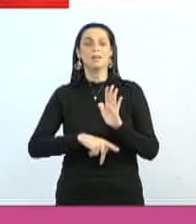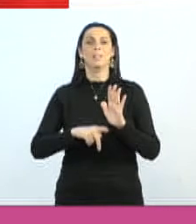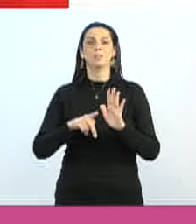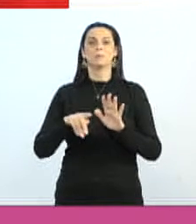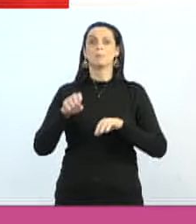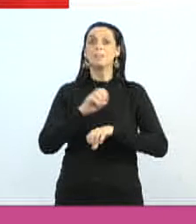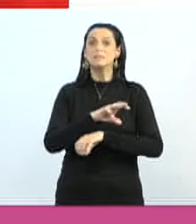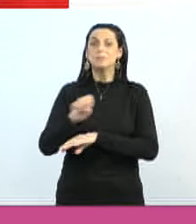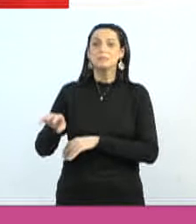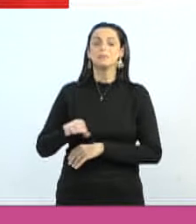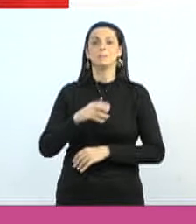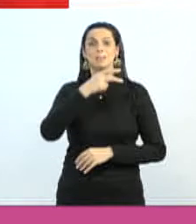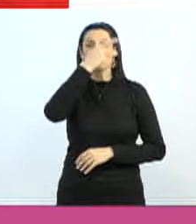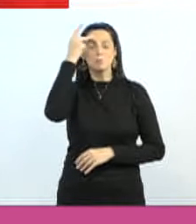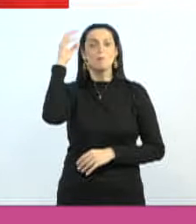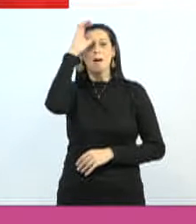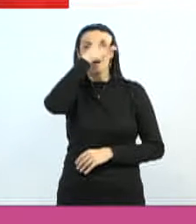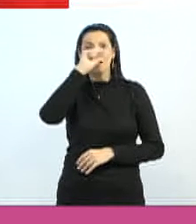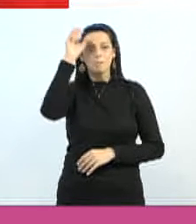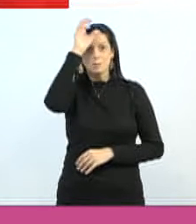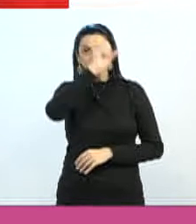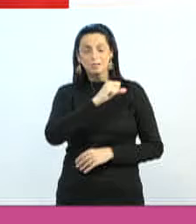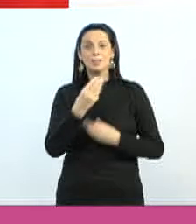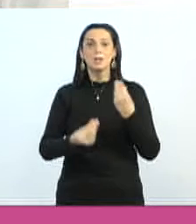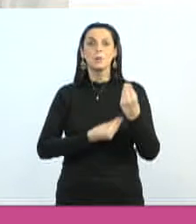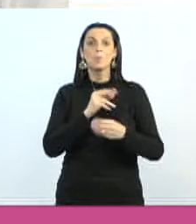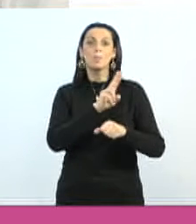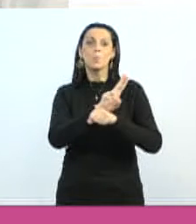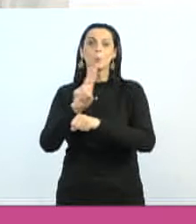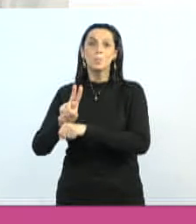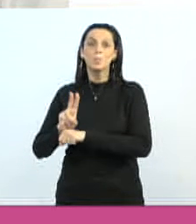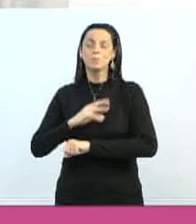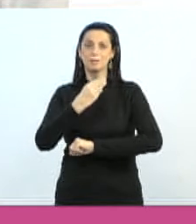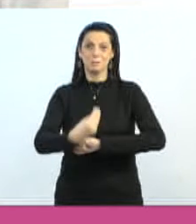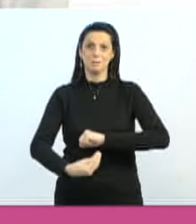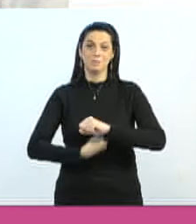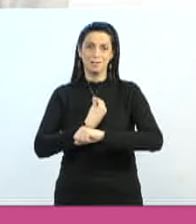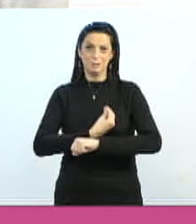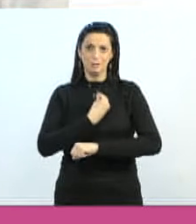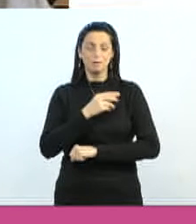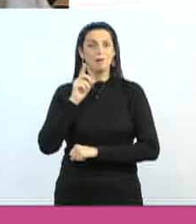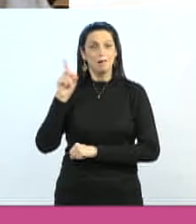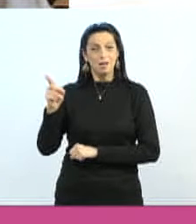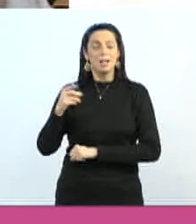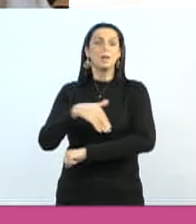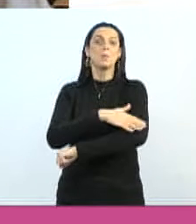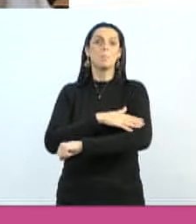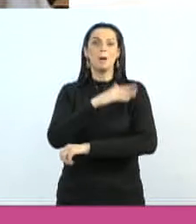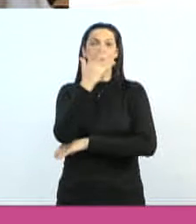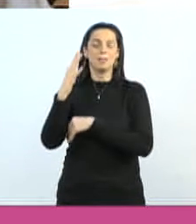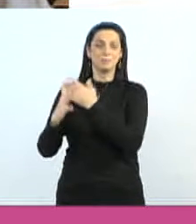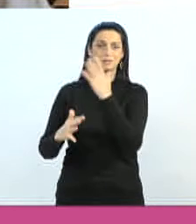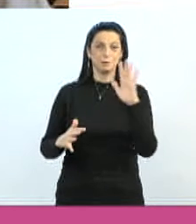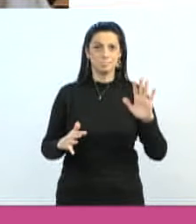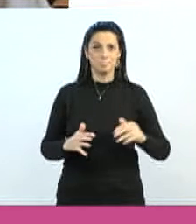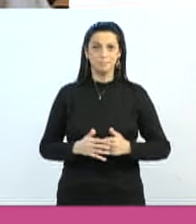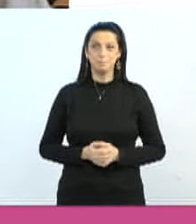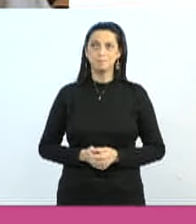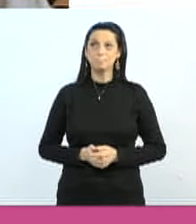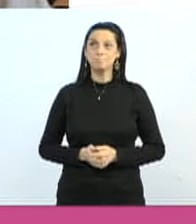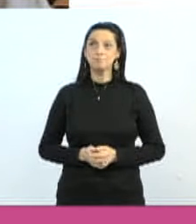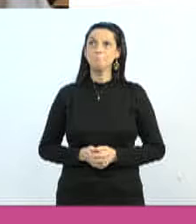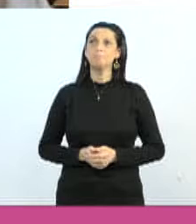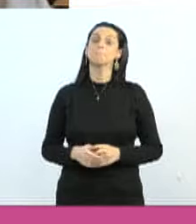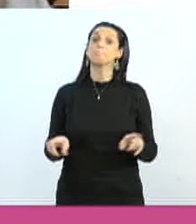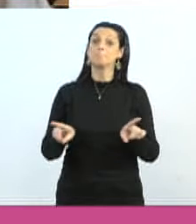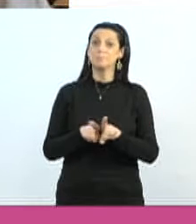educação ambiental no Parque Natural Municipal Klaus Feldmann. Também a cerimônia contou